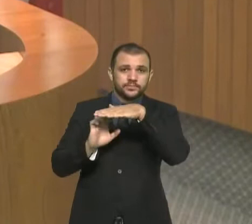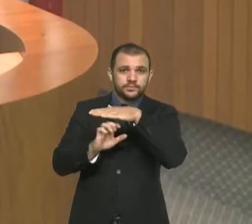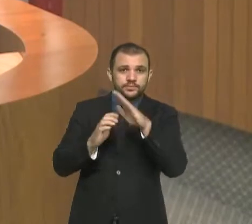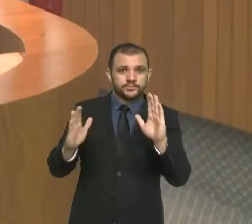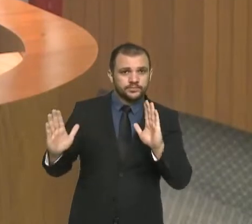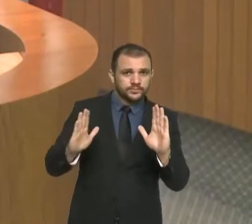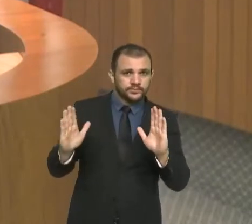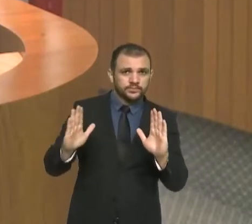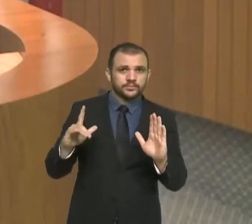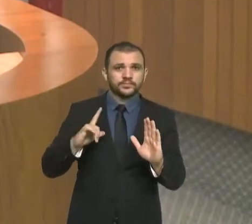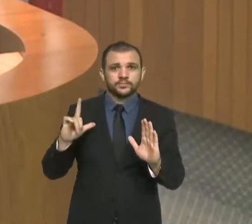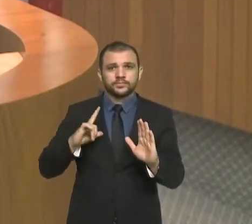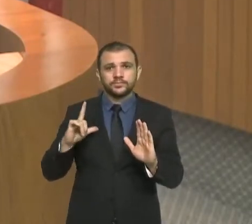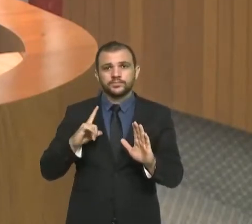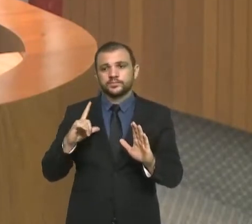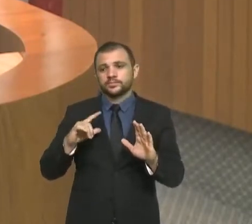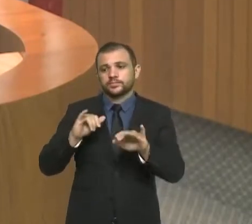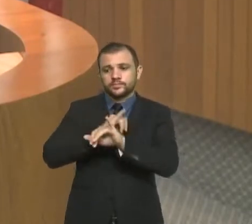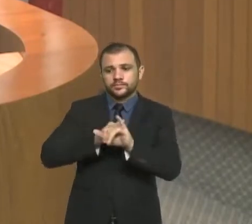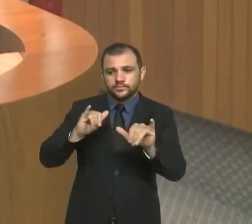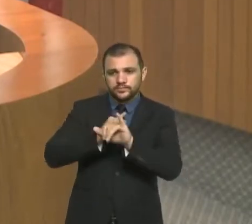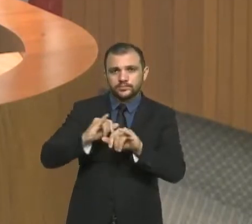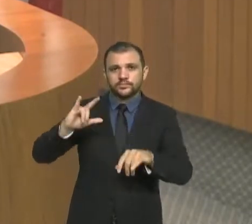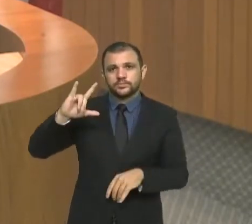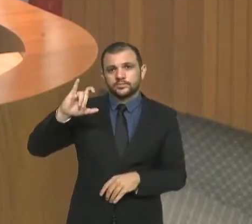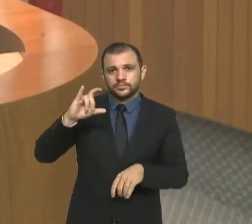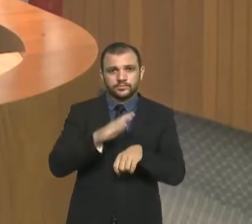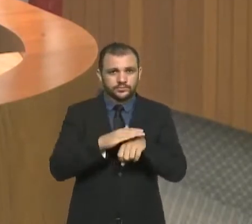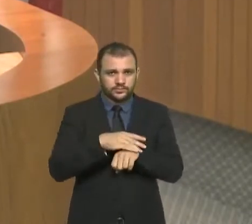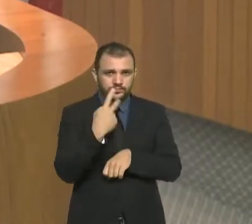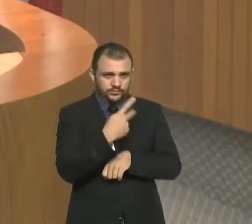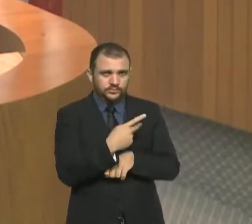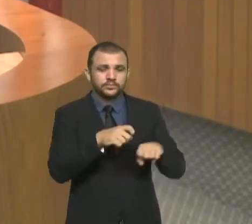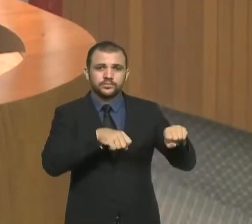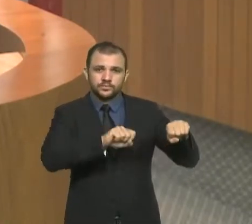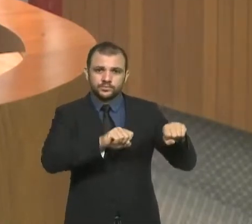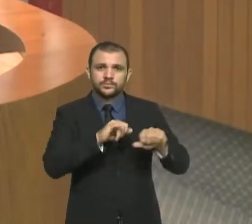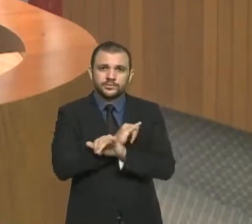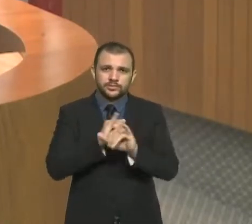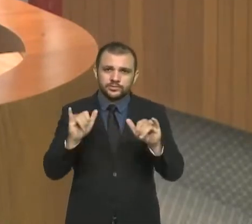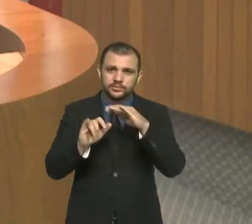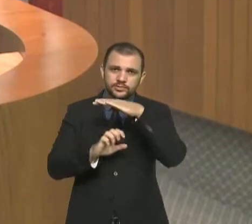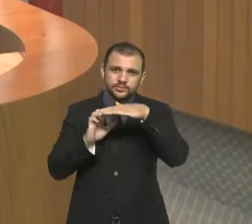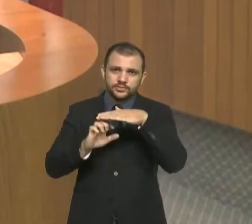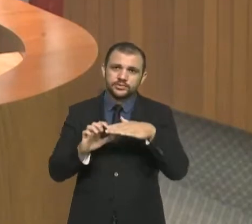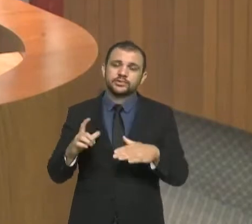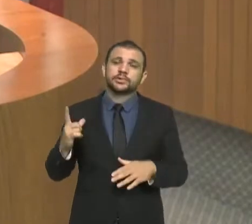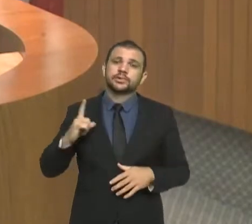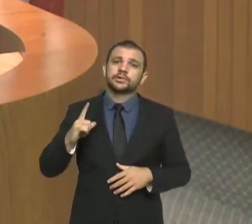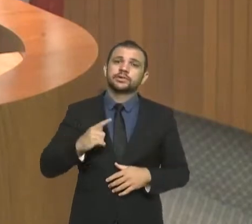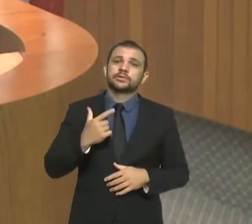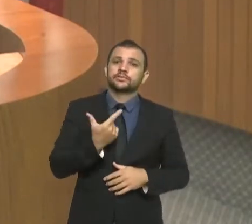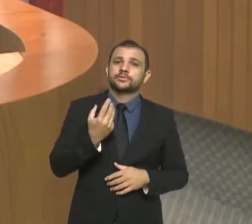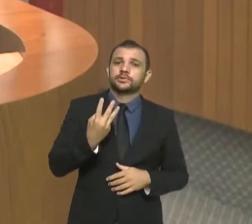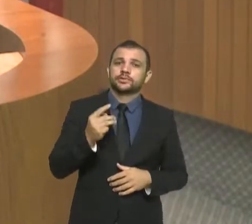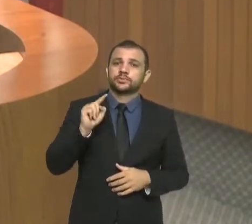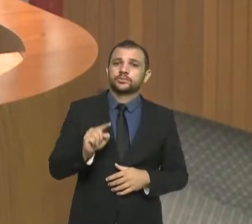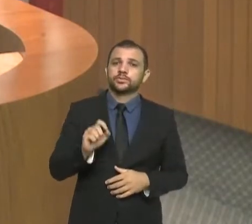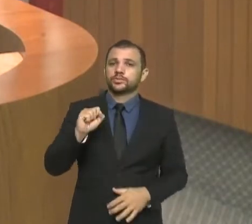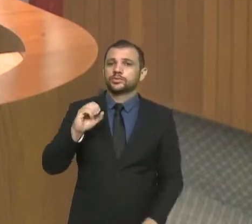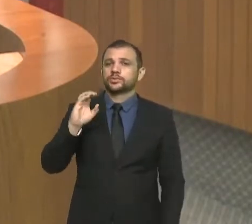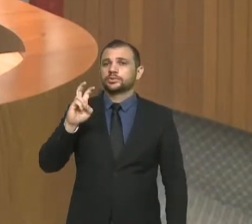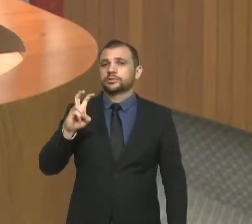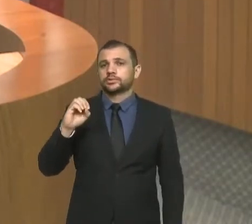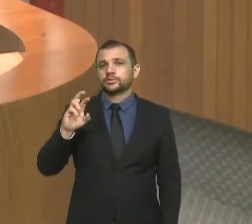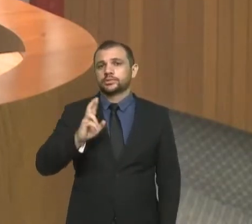período, devidamente divulgadas no Instagram do Moto Clube. Levantamos aí R$23.850 para o